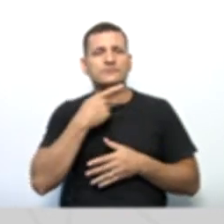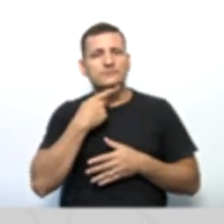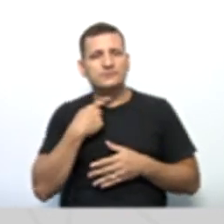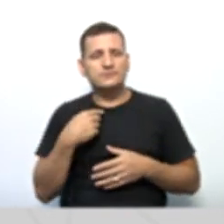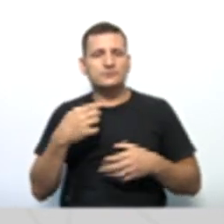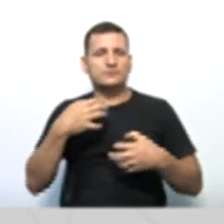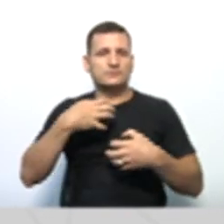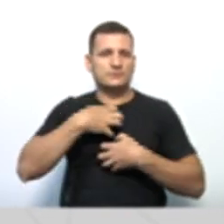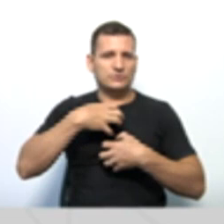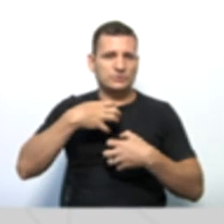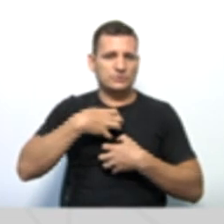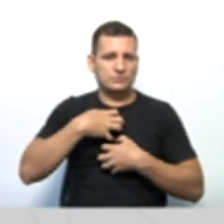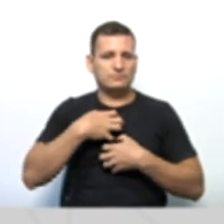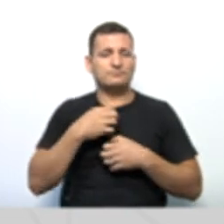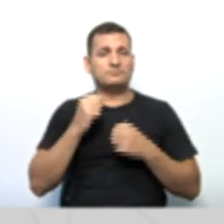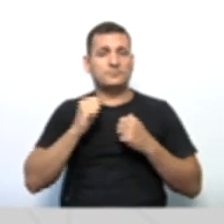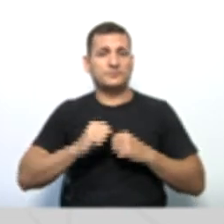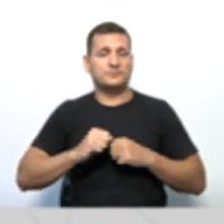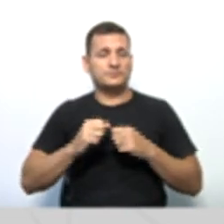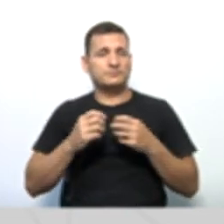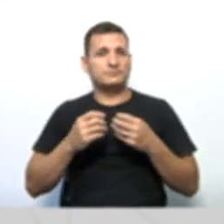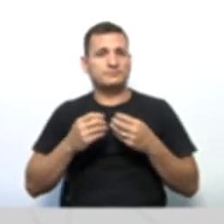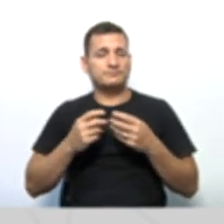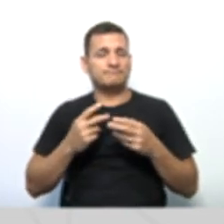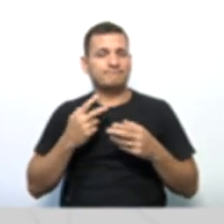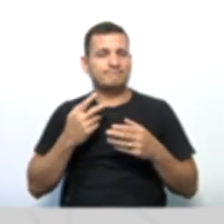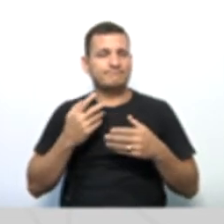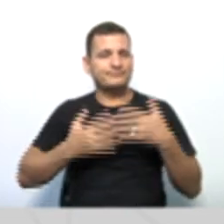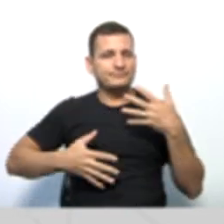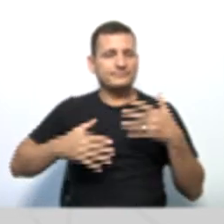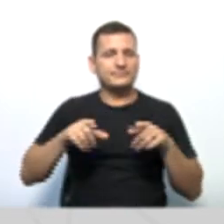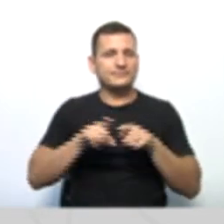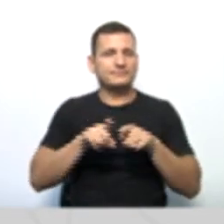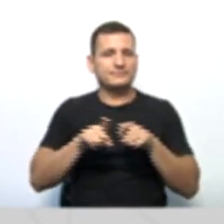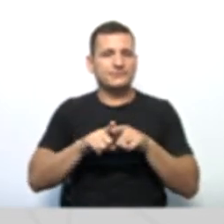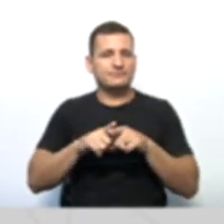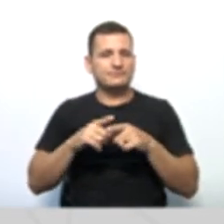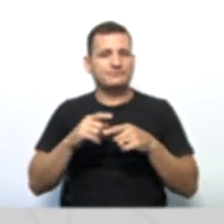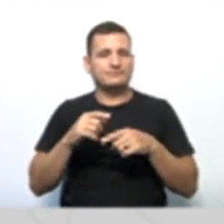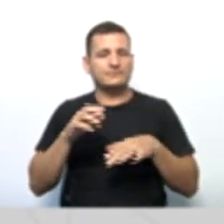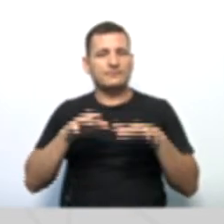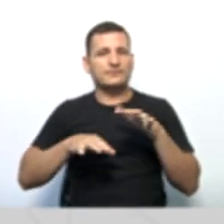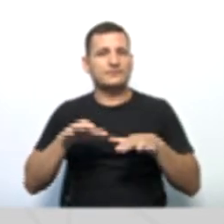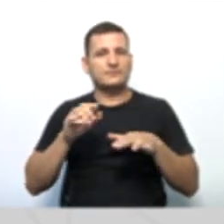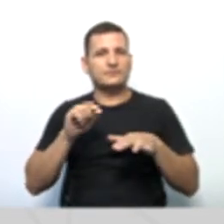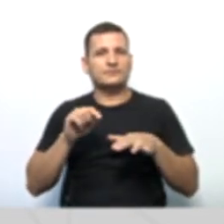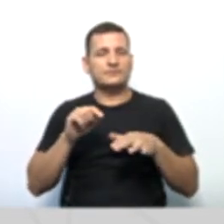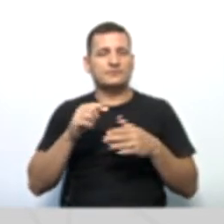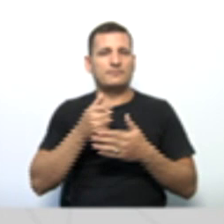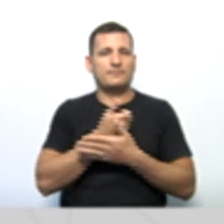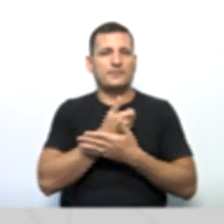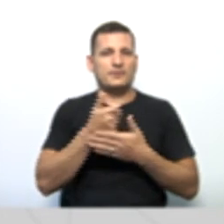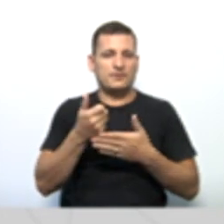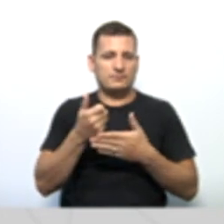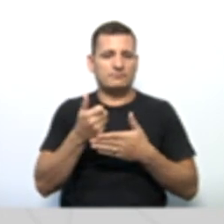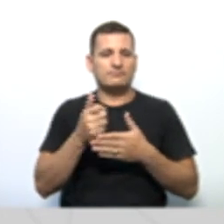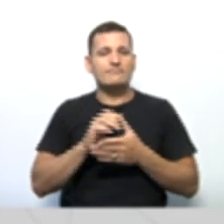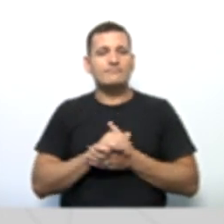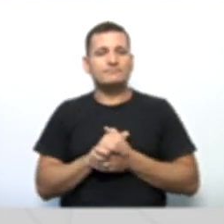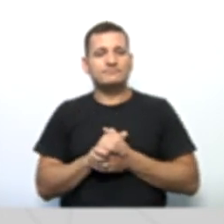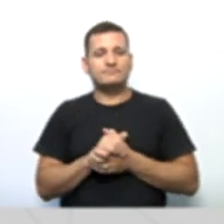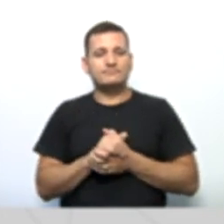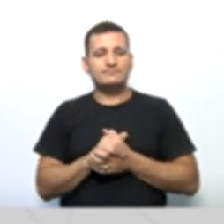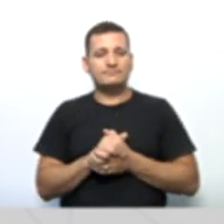instintos. Ela pode ser afetada por nossas inclinações, deturpando a raiz da ação moral. Nós falamos isso na primeira